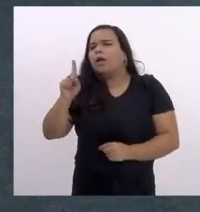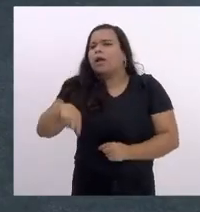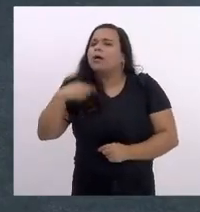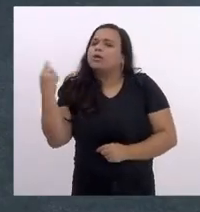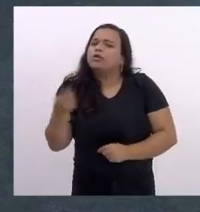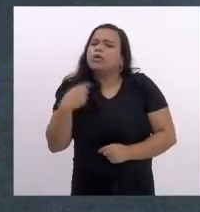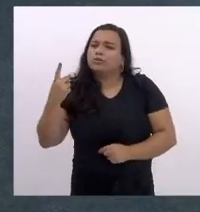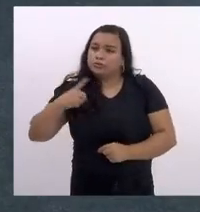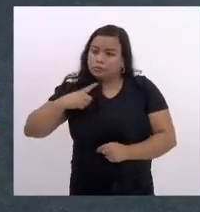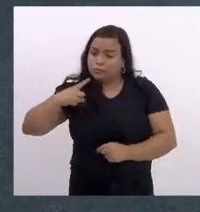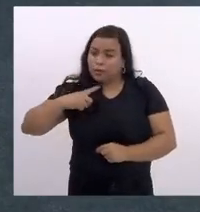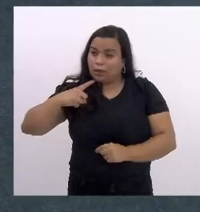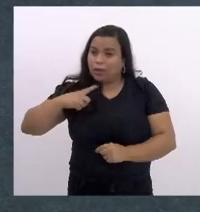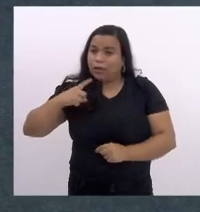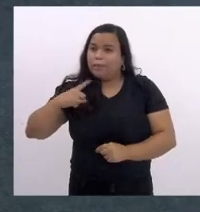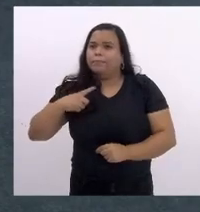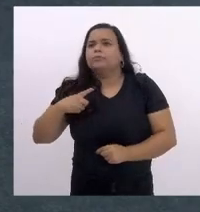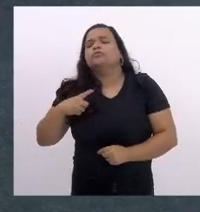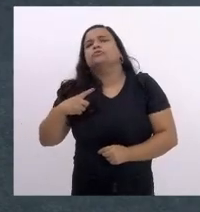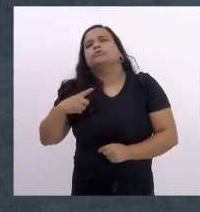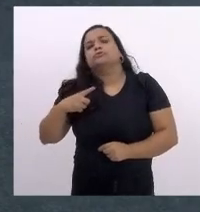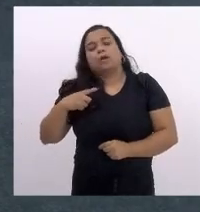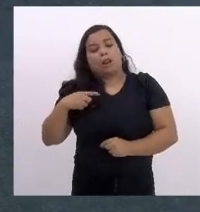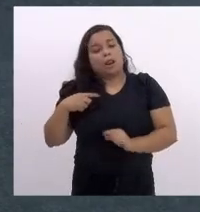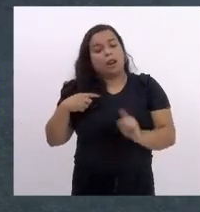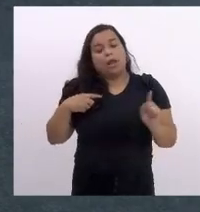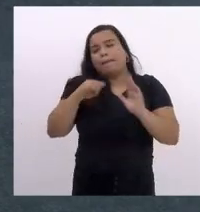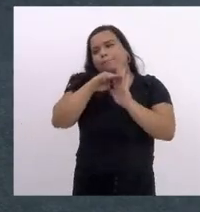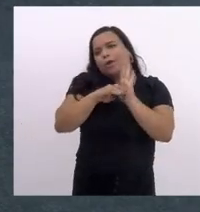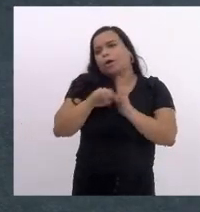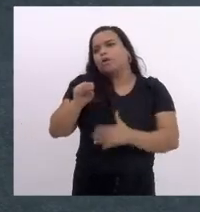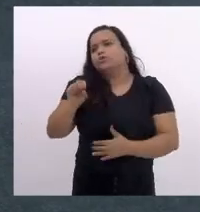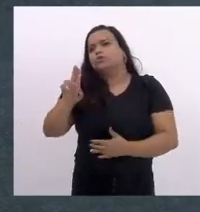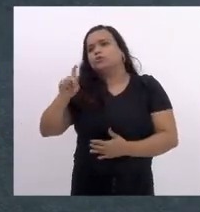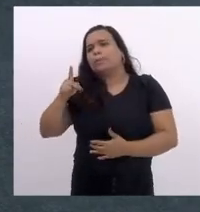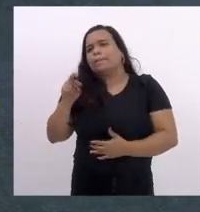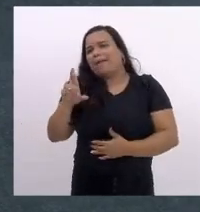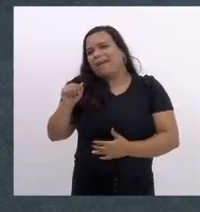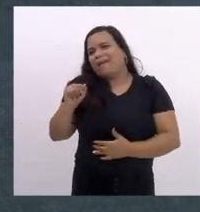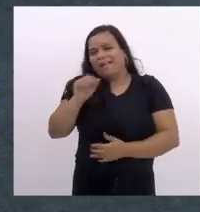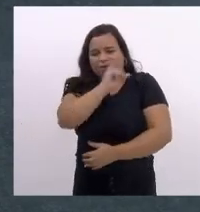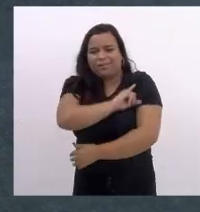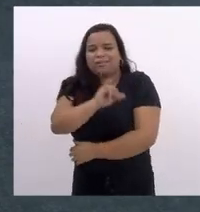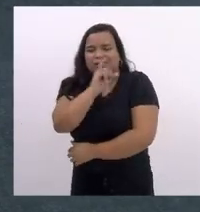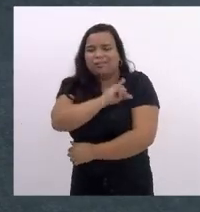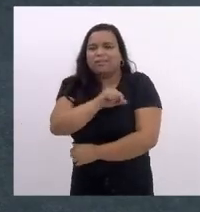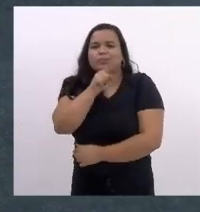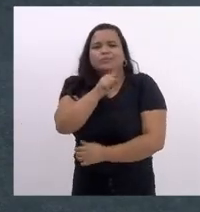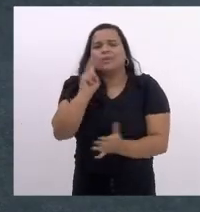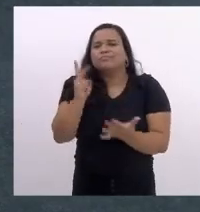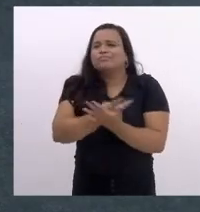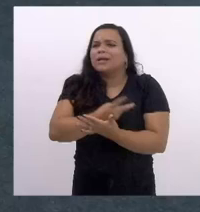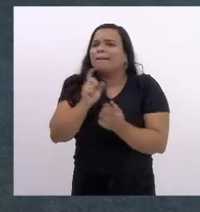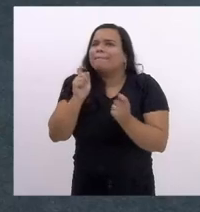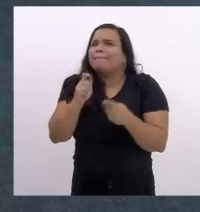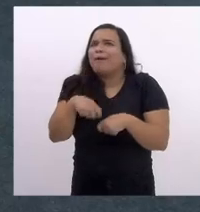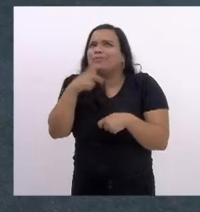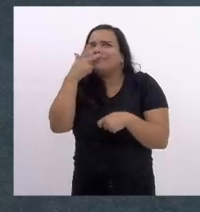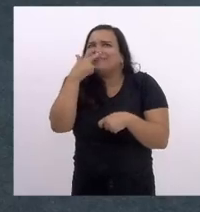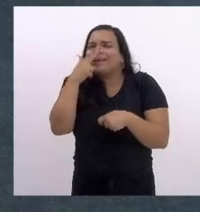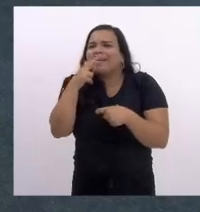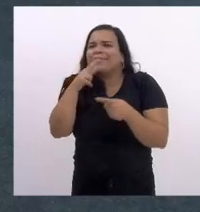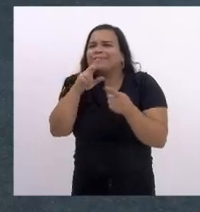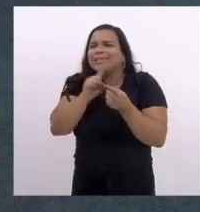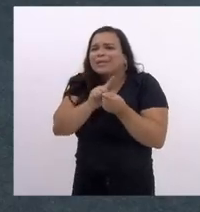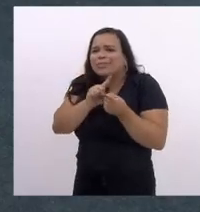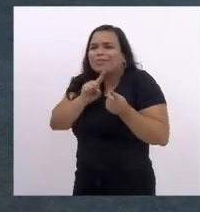a abrangência do Supera Rio também numa situação que possa desvirtuar aquilo que nasceu